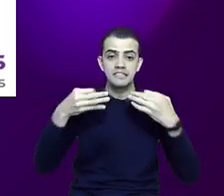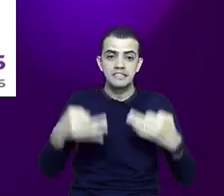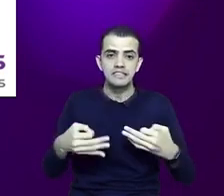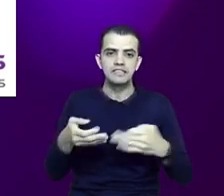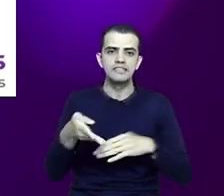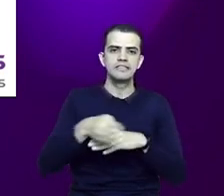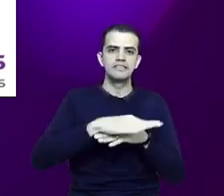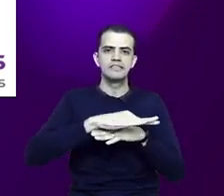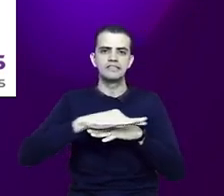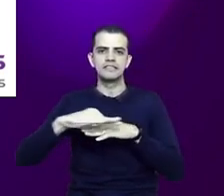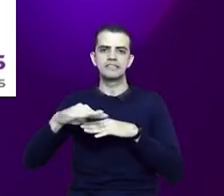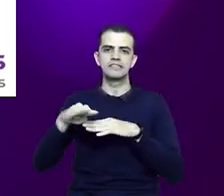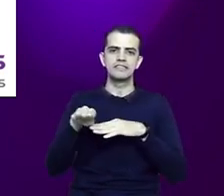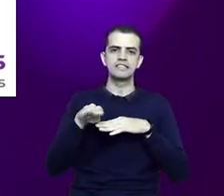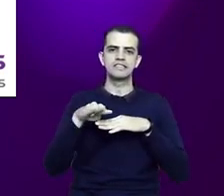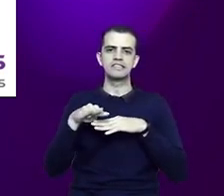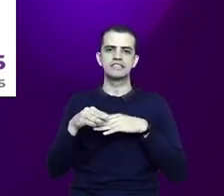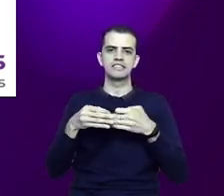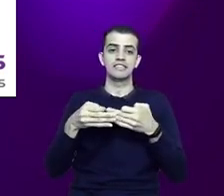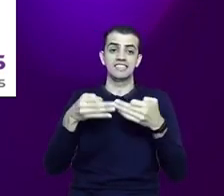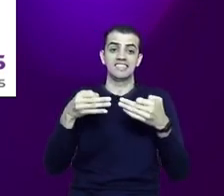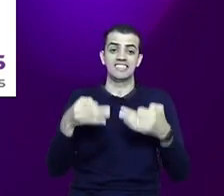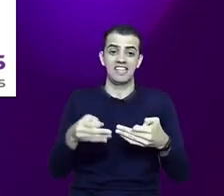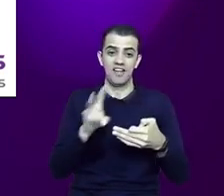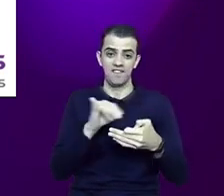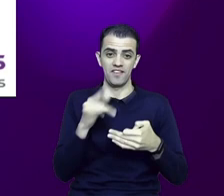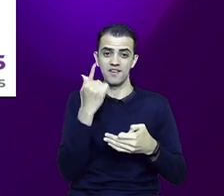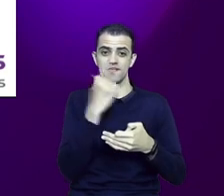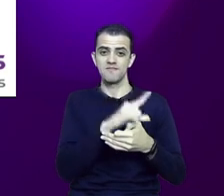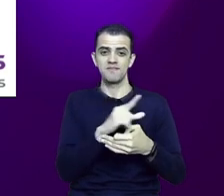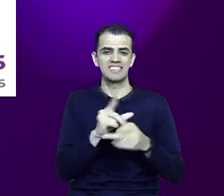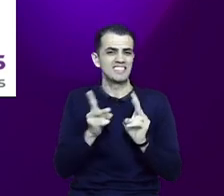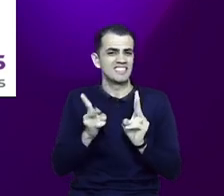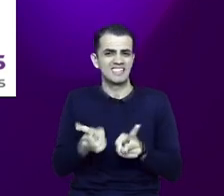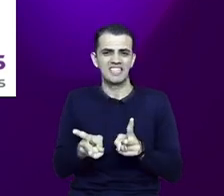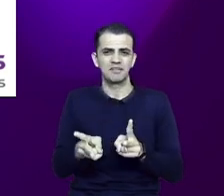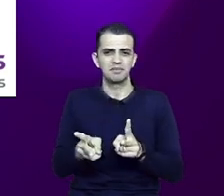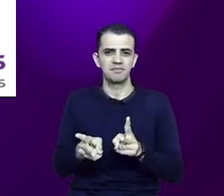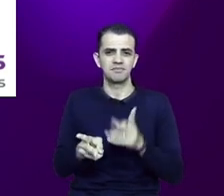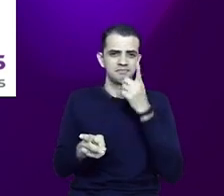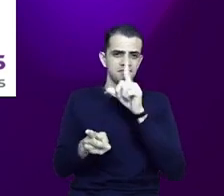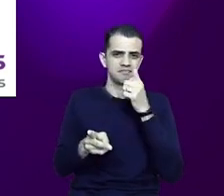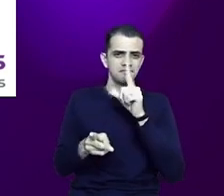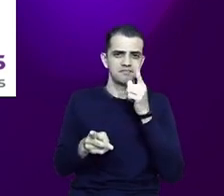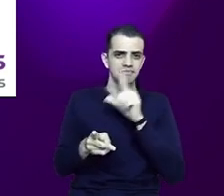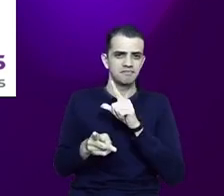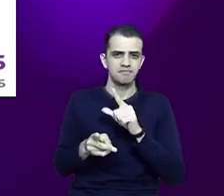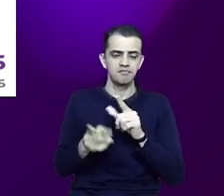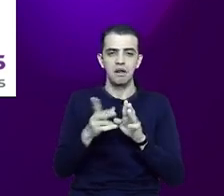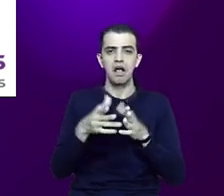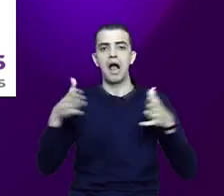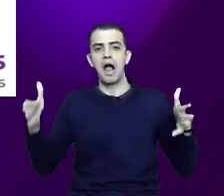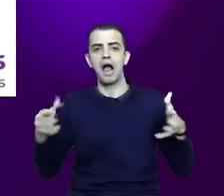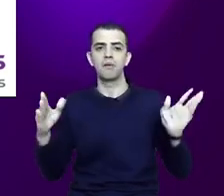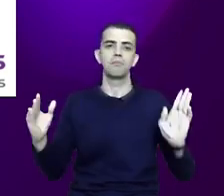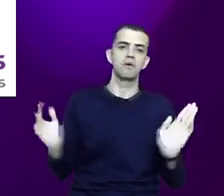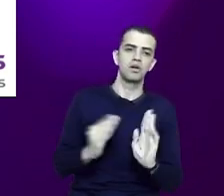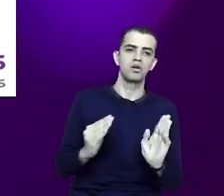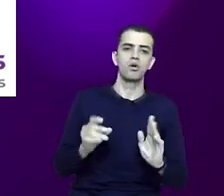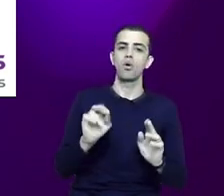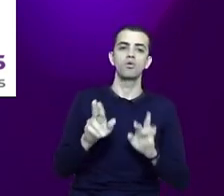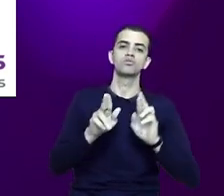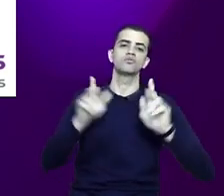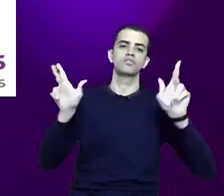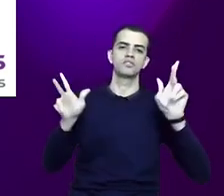a gente vai conseguir, com certeza, ter o mesmo resultado em todas as vezes que a gente tentar praticar, mesmo um carro maior, um carro menor ou uma baliza